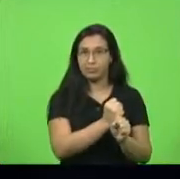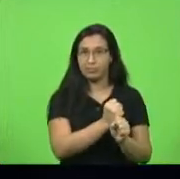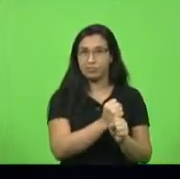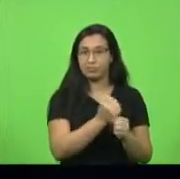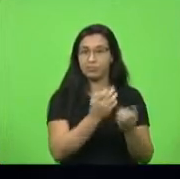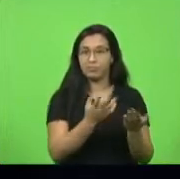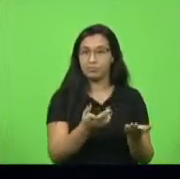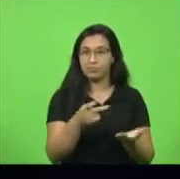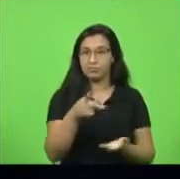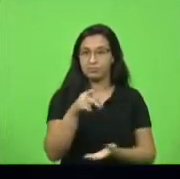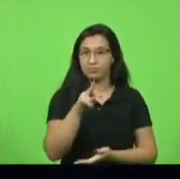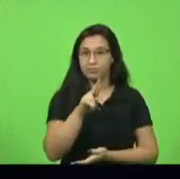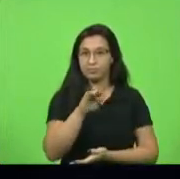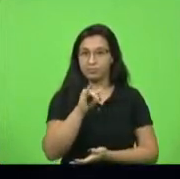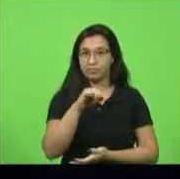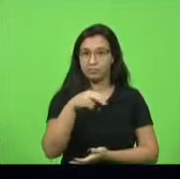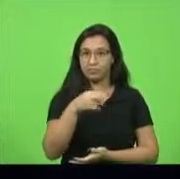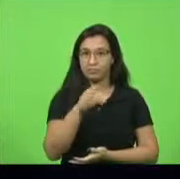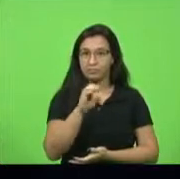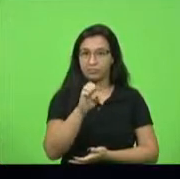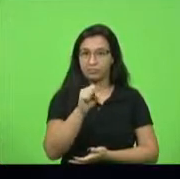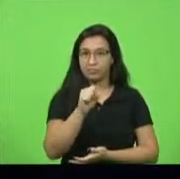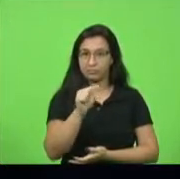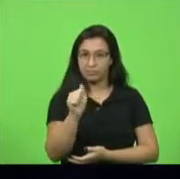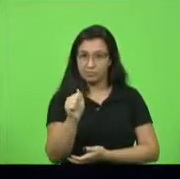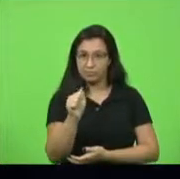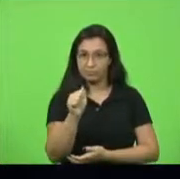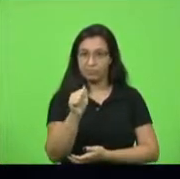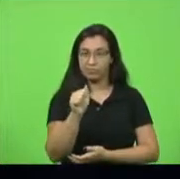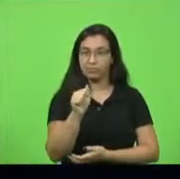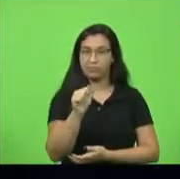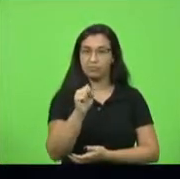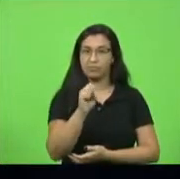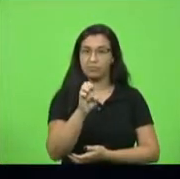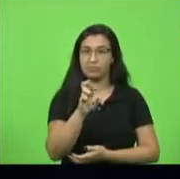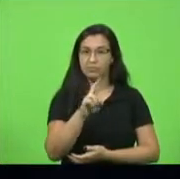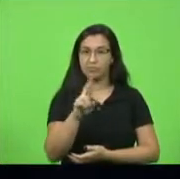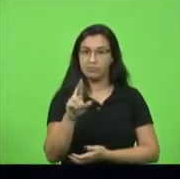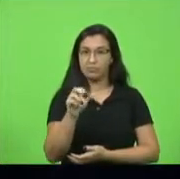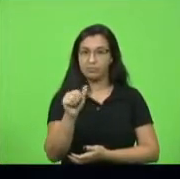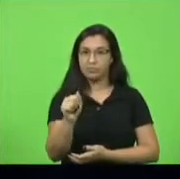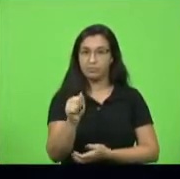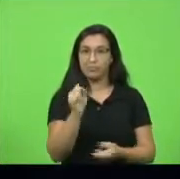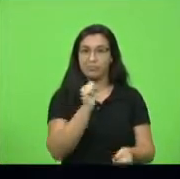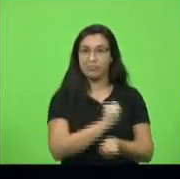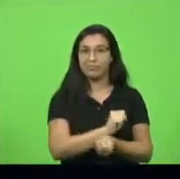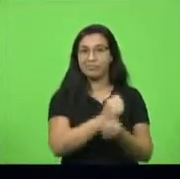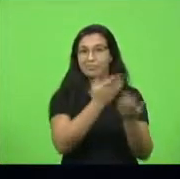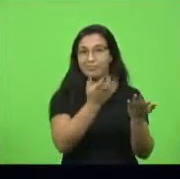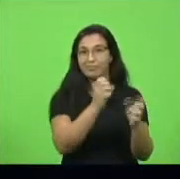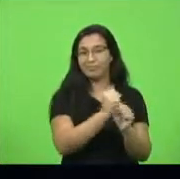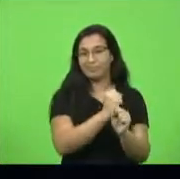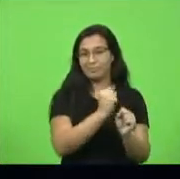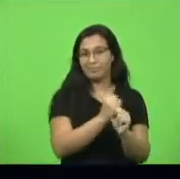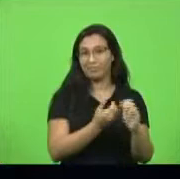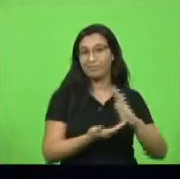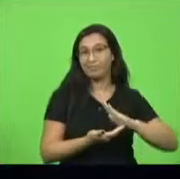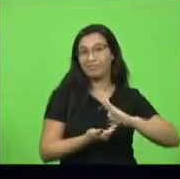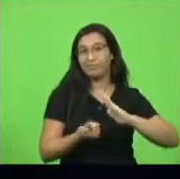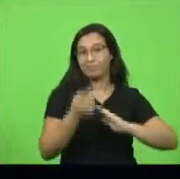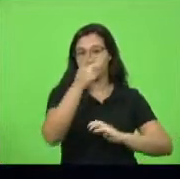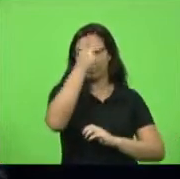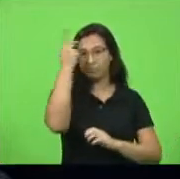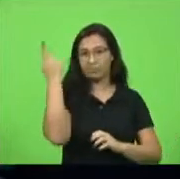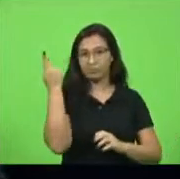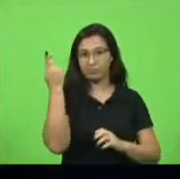na Princesa da Serra, que é o complexo Ponte Grande. Pararam as obras. Retiraram as pessoas que moravam